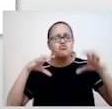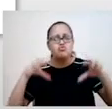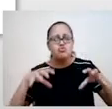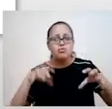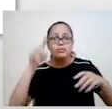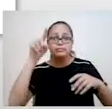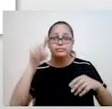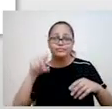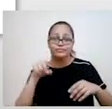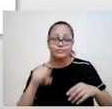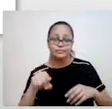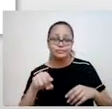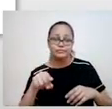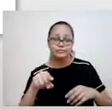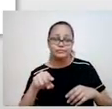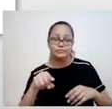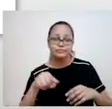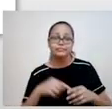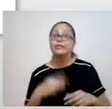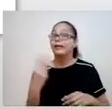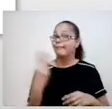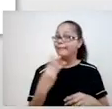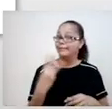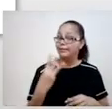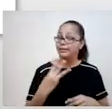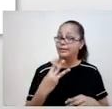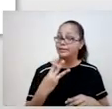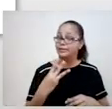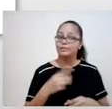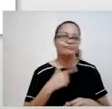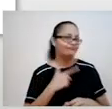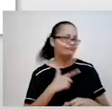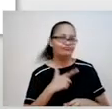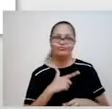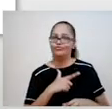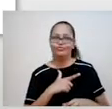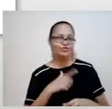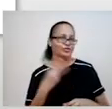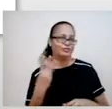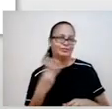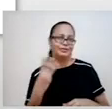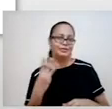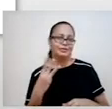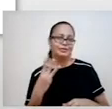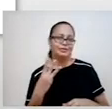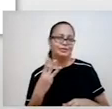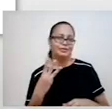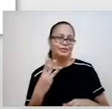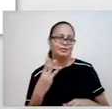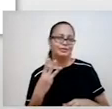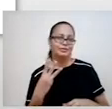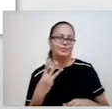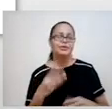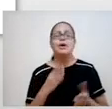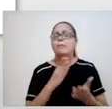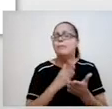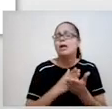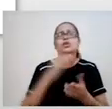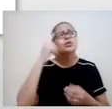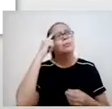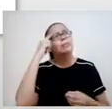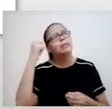Em terceiro, não tinha terceiro não. Então esse terceiro mostra essa reflexão, essa paradinha para pensar. Então